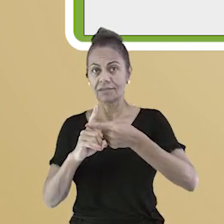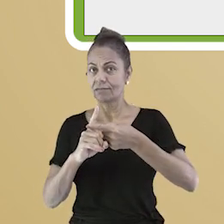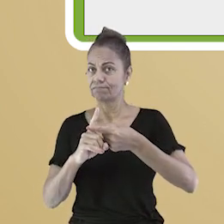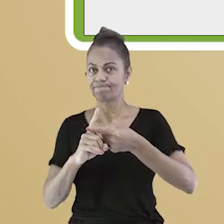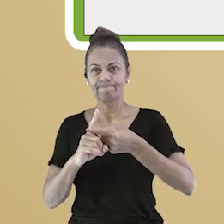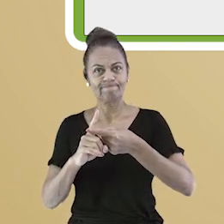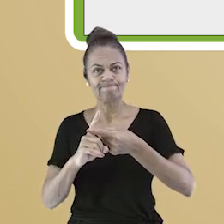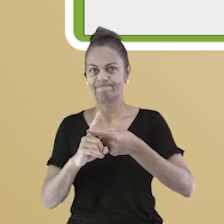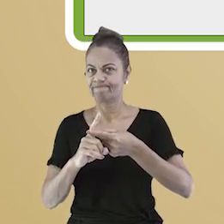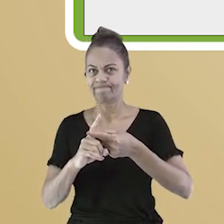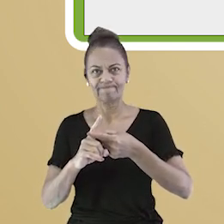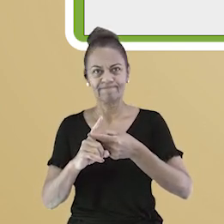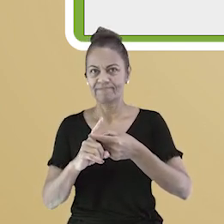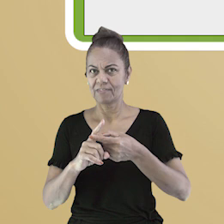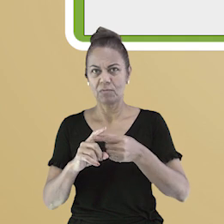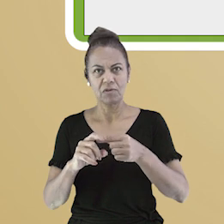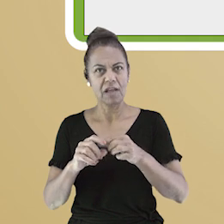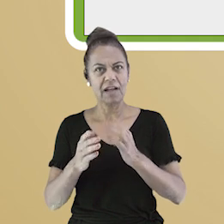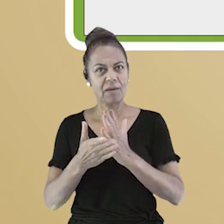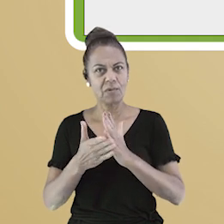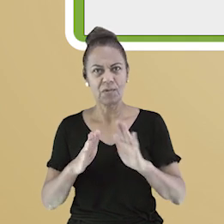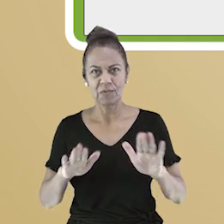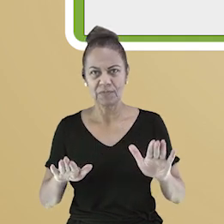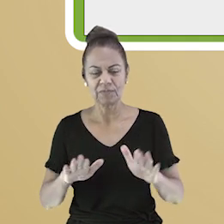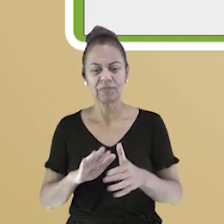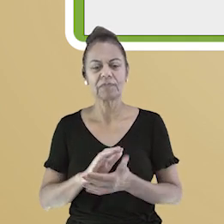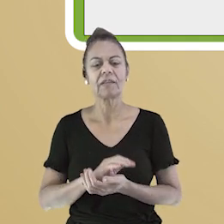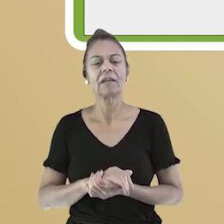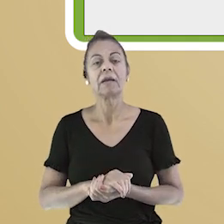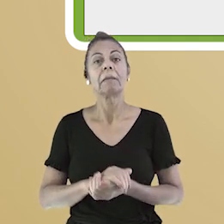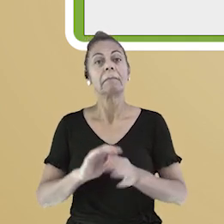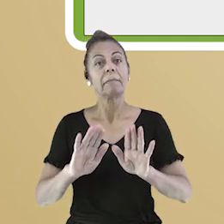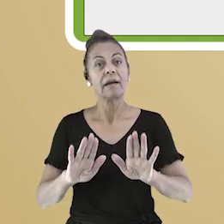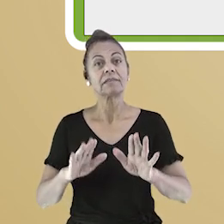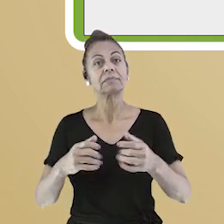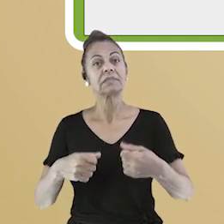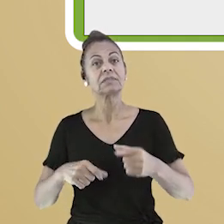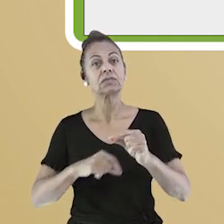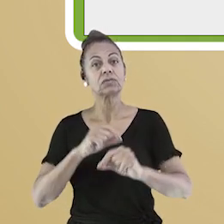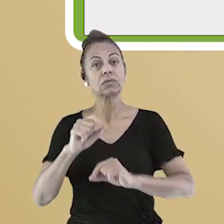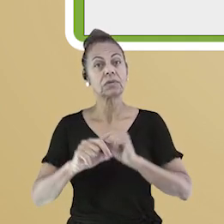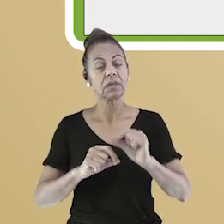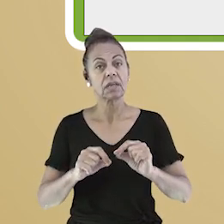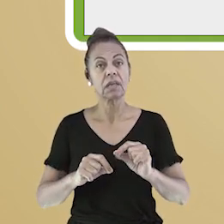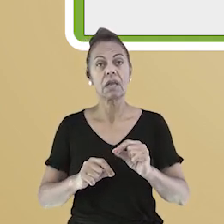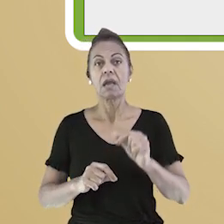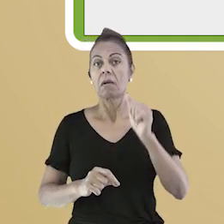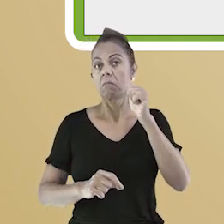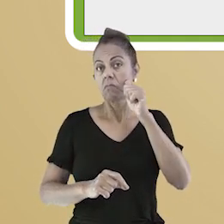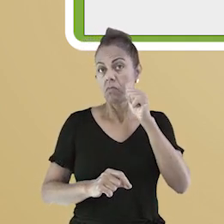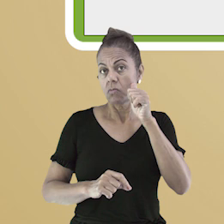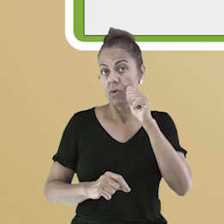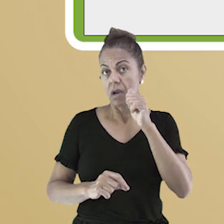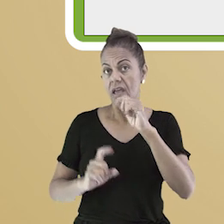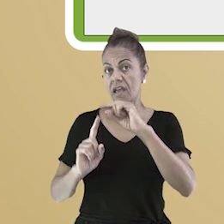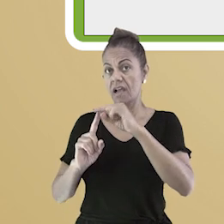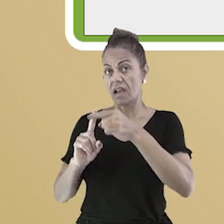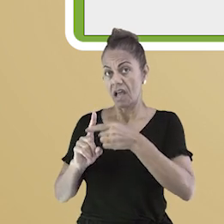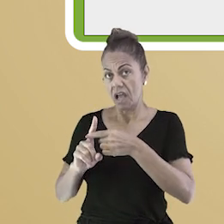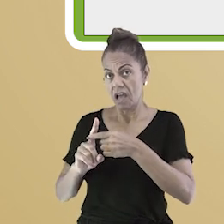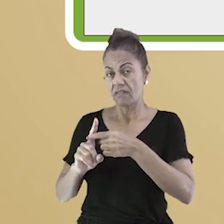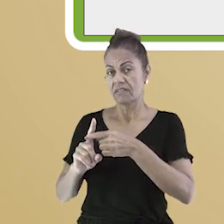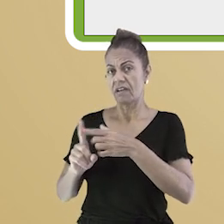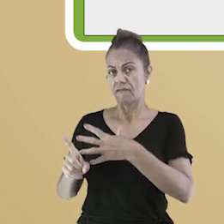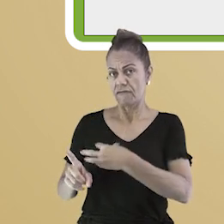que costumeiramente só são adotados por pacientes com idade mais avançada, né, que às vezes já possuem filhos, ou então que